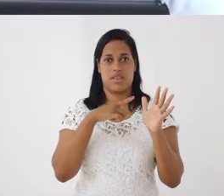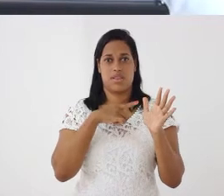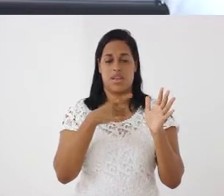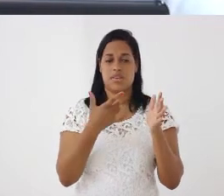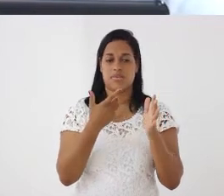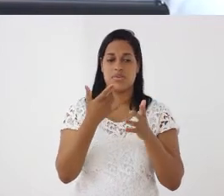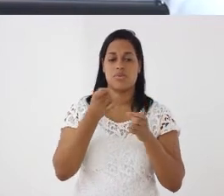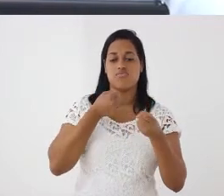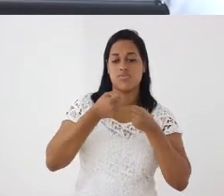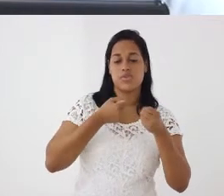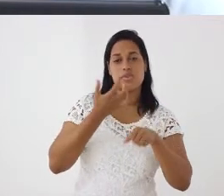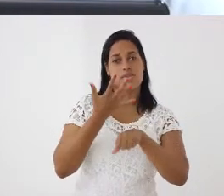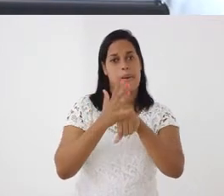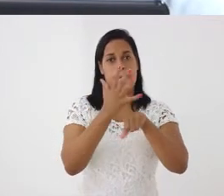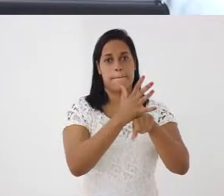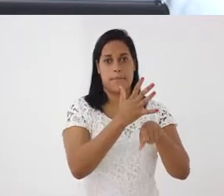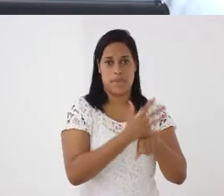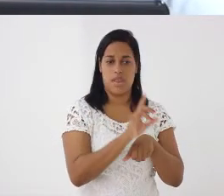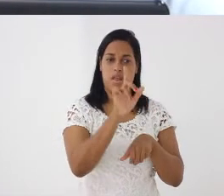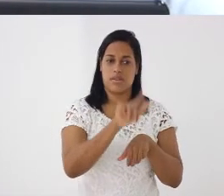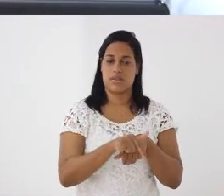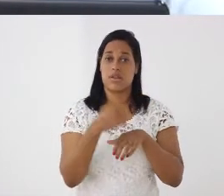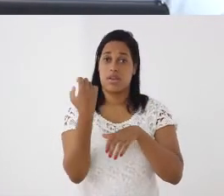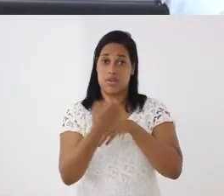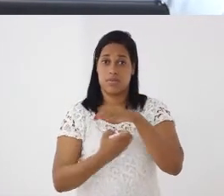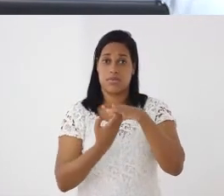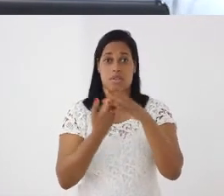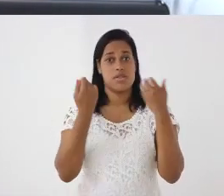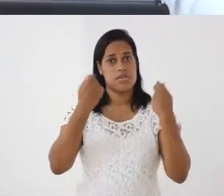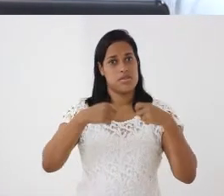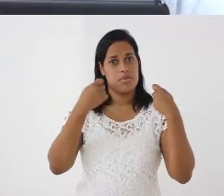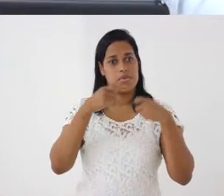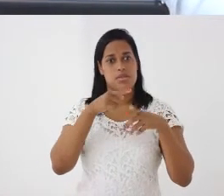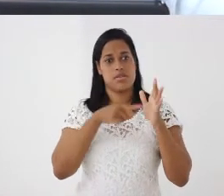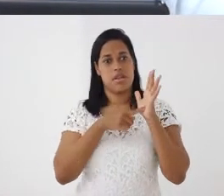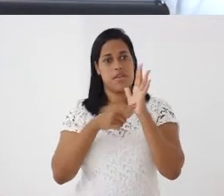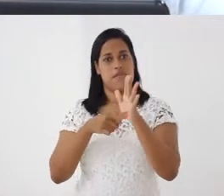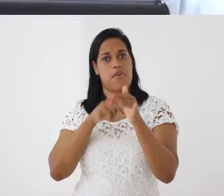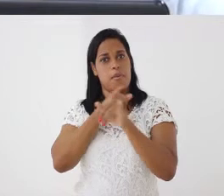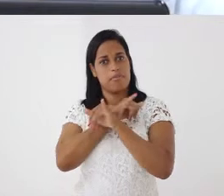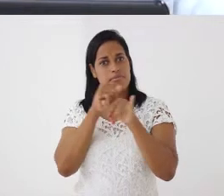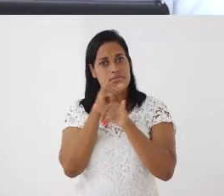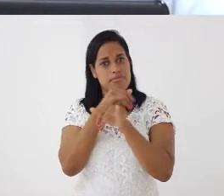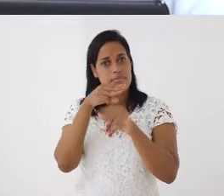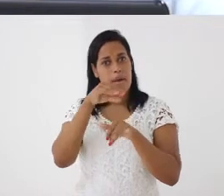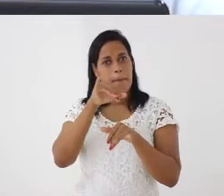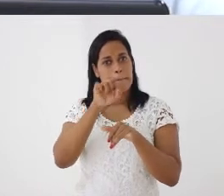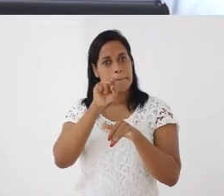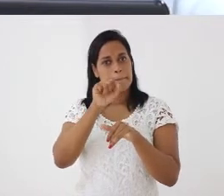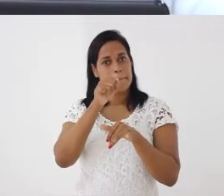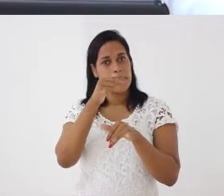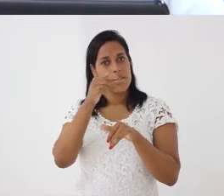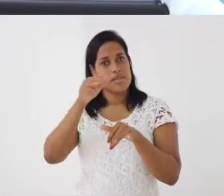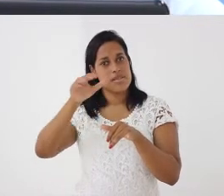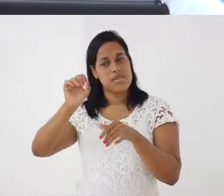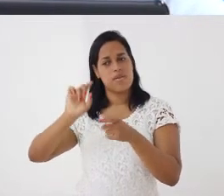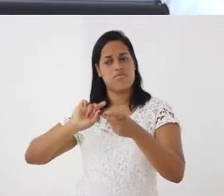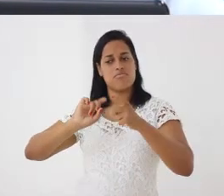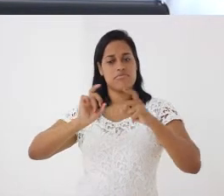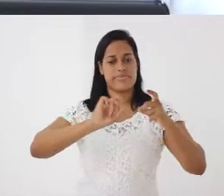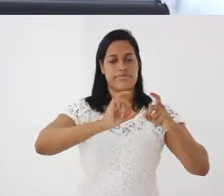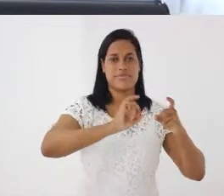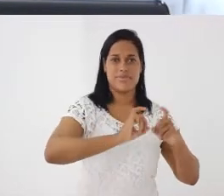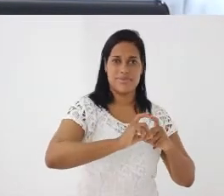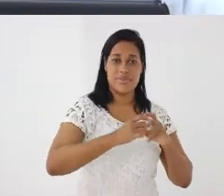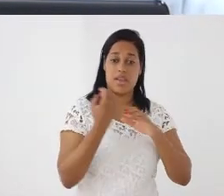coerência entre o discurso e a prática. Ou seja, a empresa precisa declarar sua missão. A empresa precisa ter um ambiente de discurso